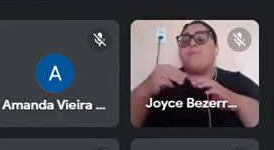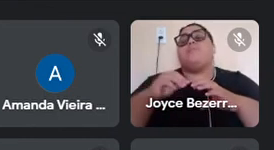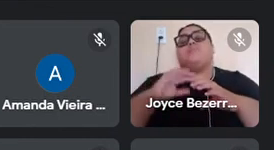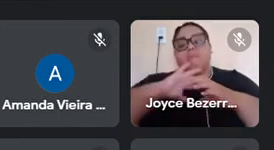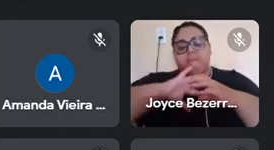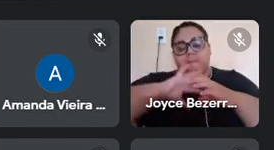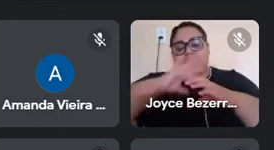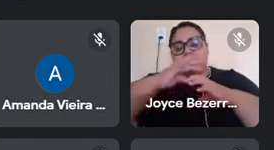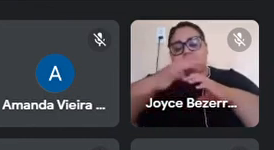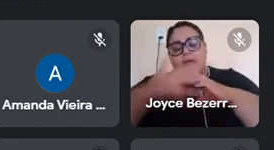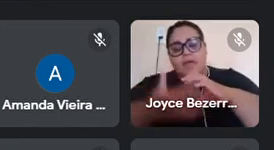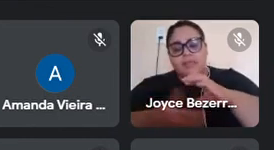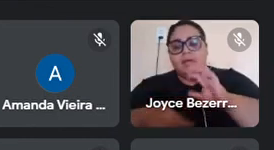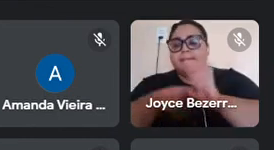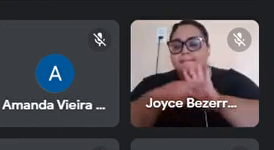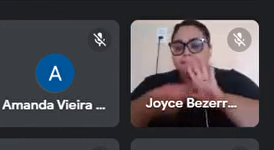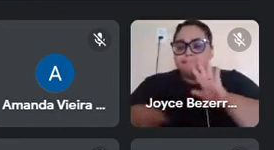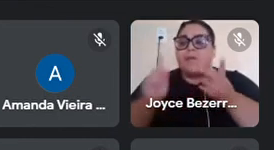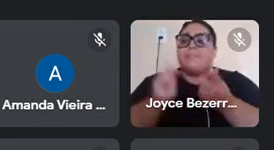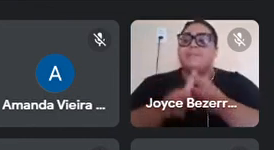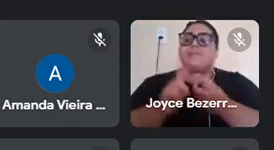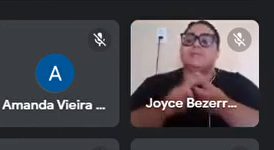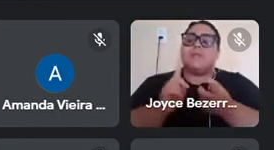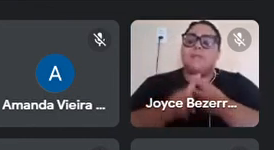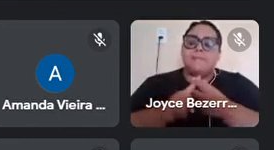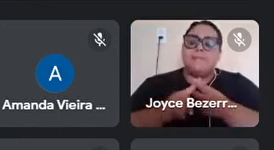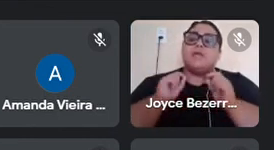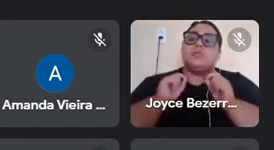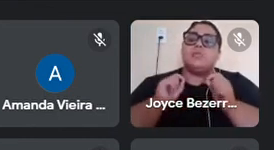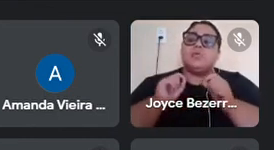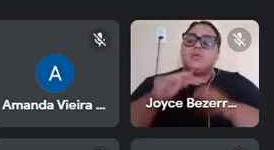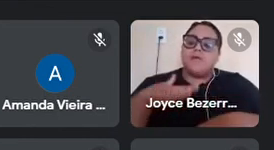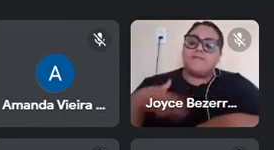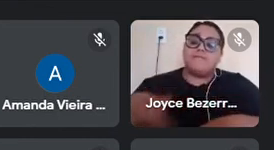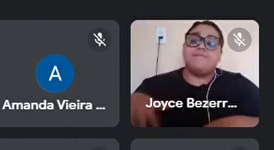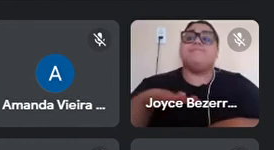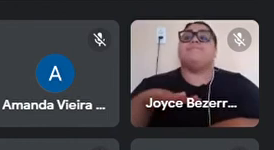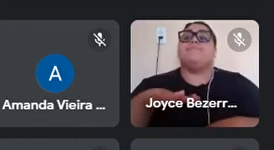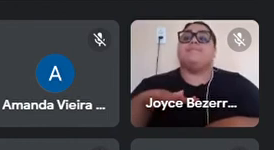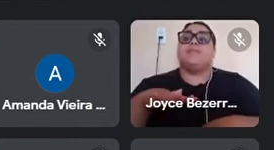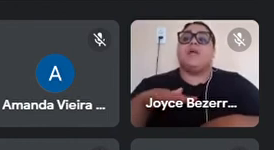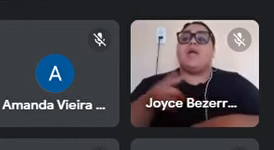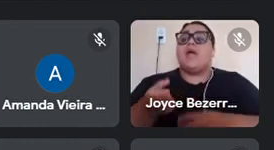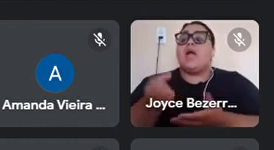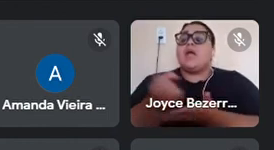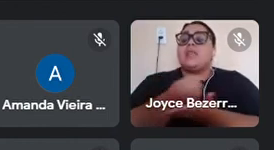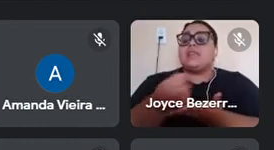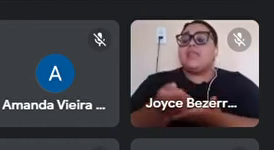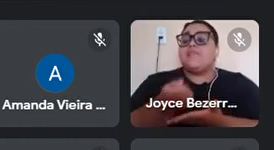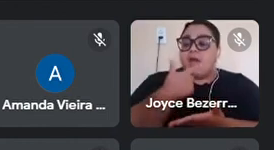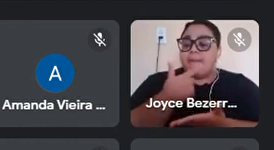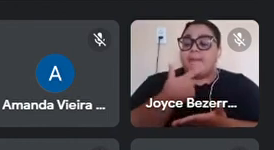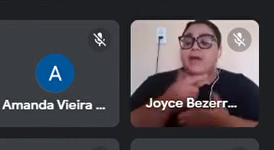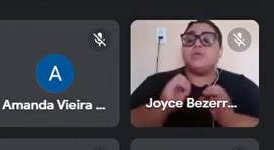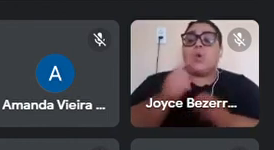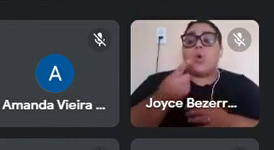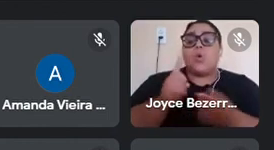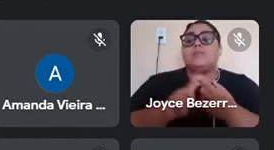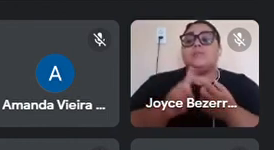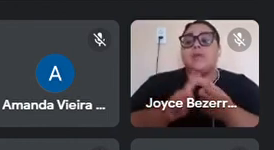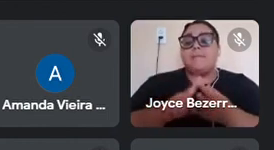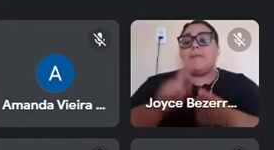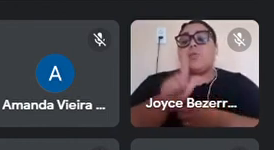Que é específica da área farmacêutica, ou por lipídios, né? Formando várias cápsulazinhas,